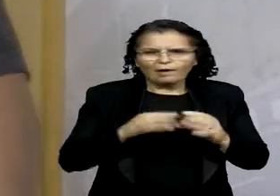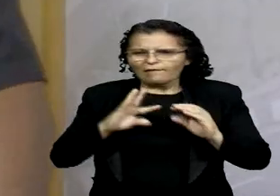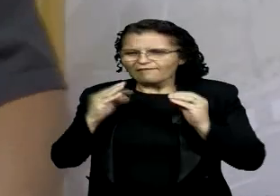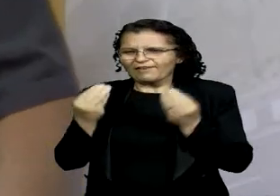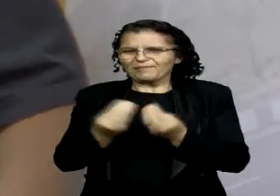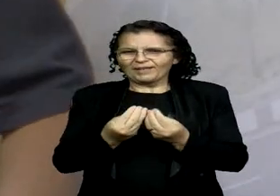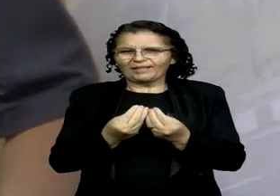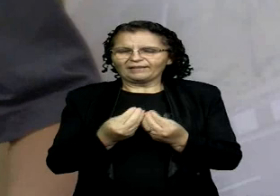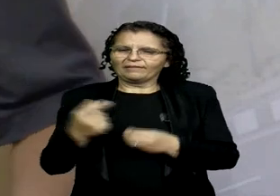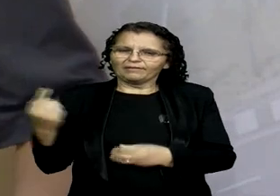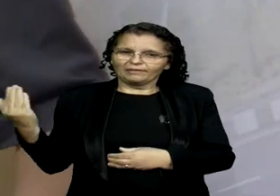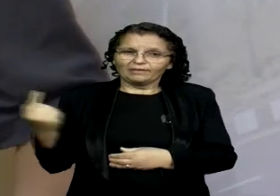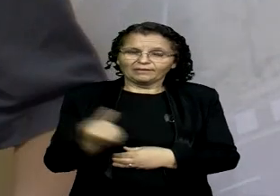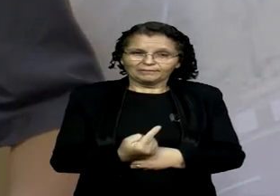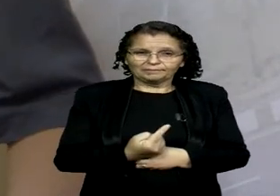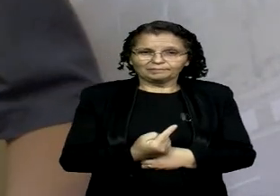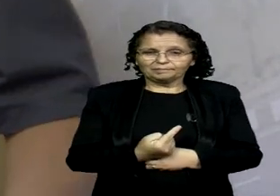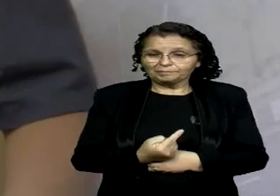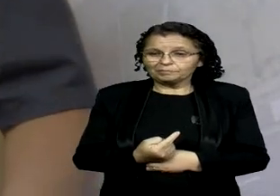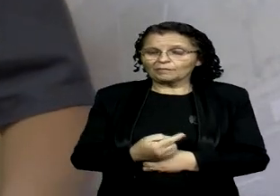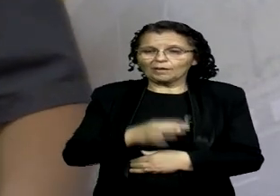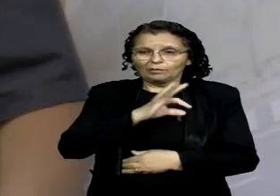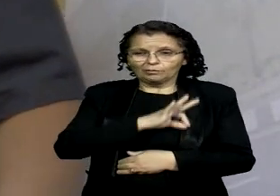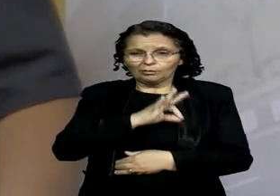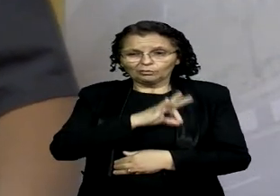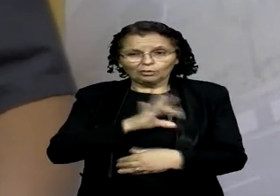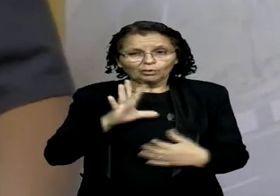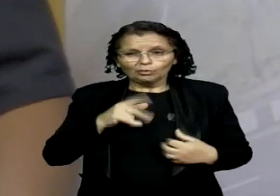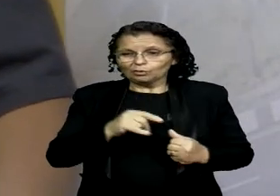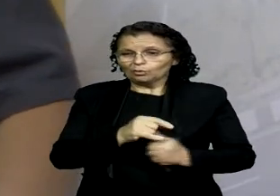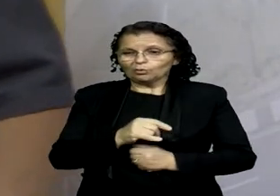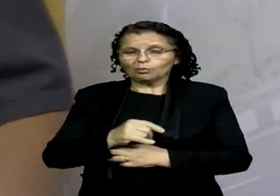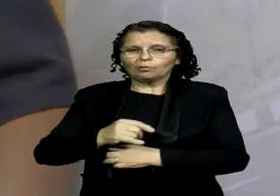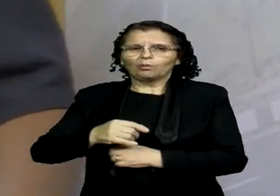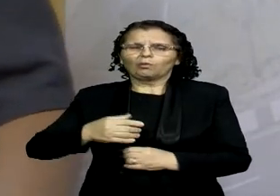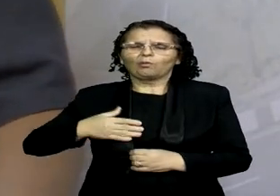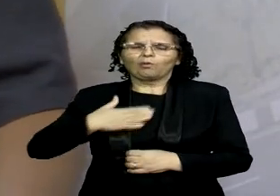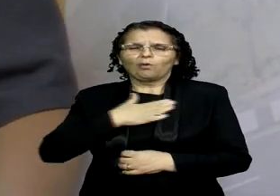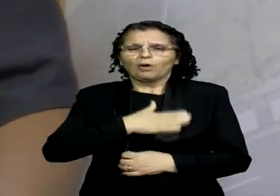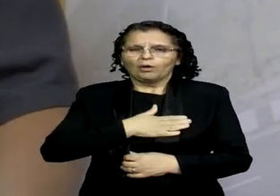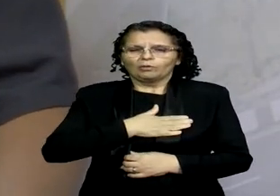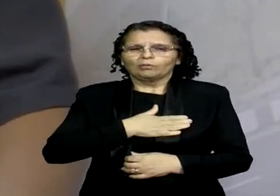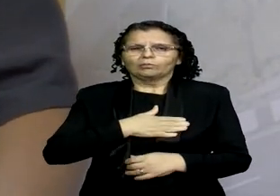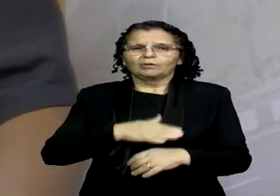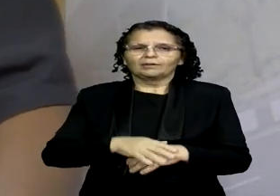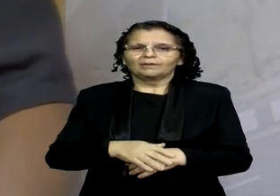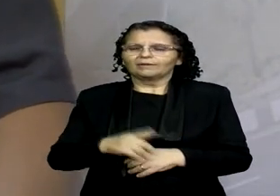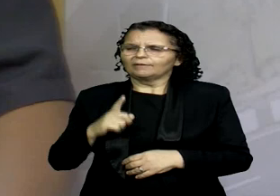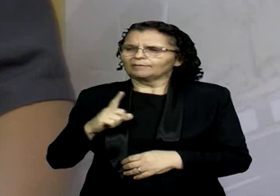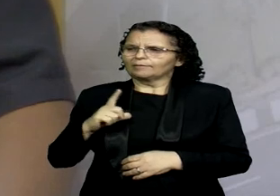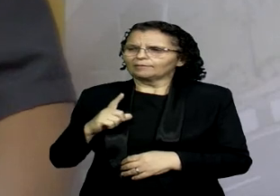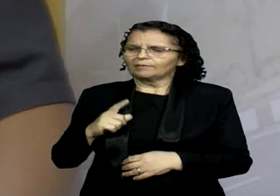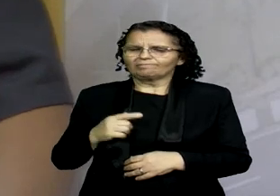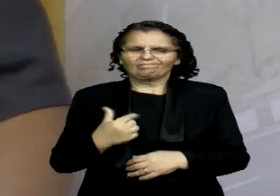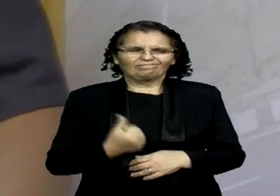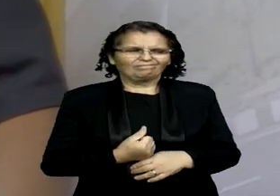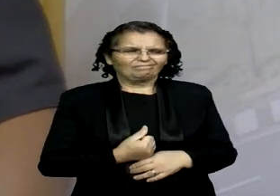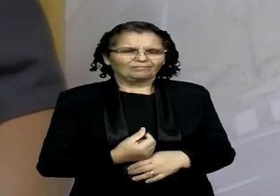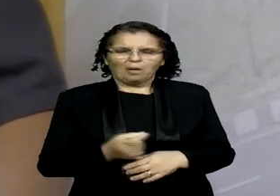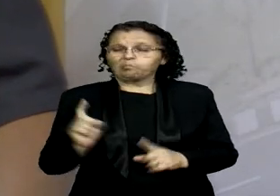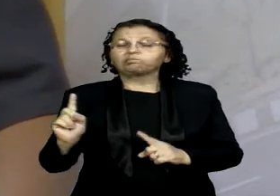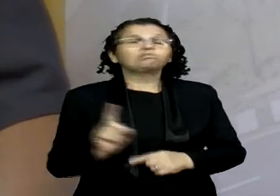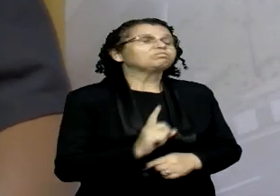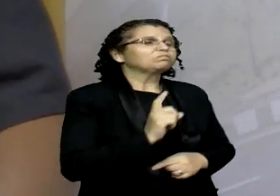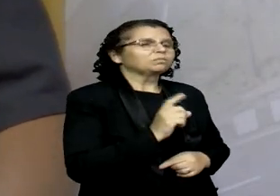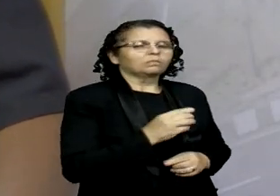famílias, que vêm aqui receber seus salários, todos os funcionários da casa, converso com todos. Mas tem deles que às vezes se queixam, falam, olha, fulano passa, não